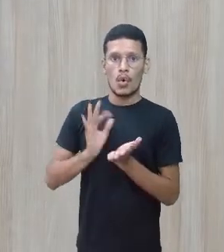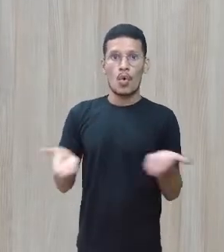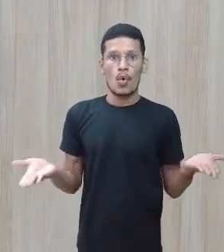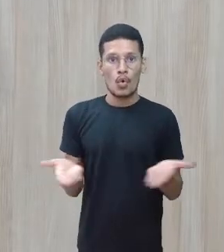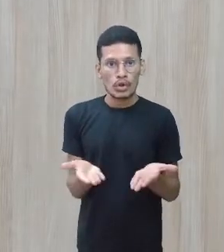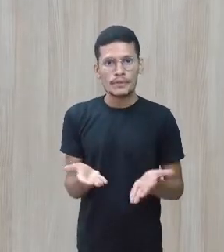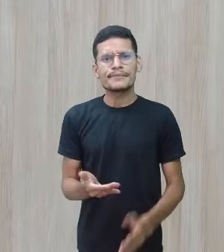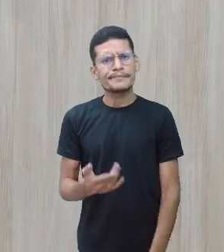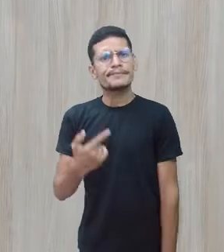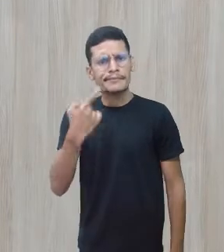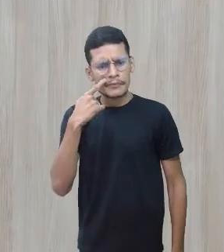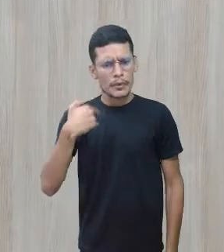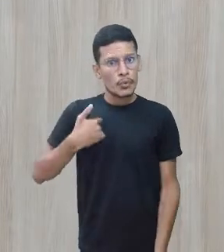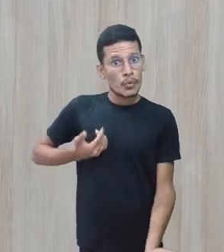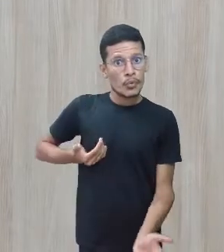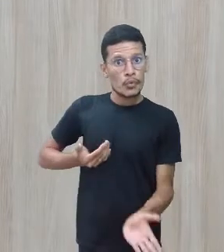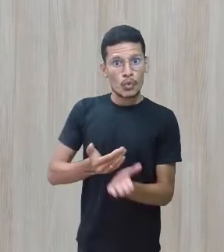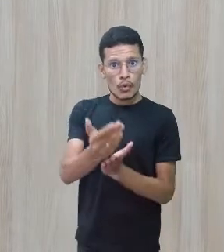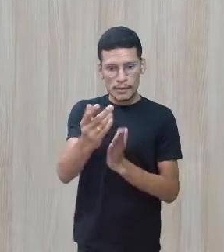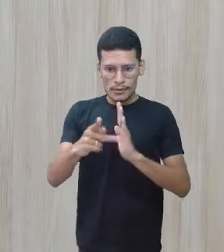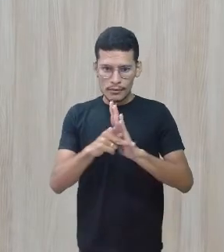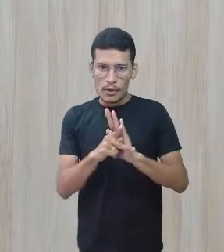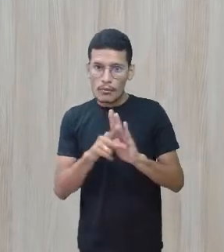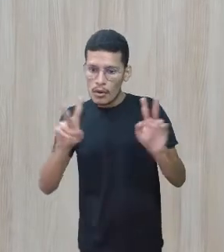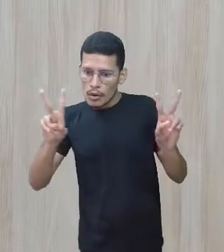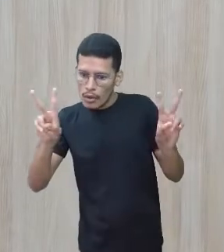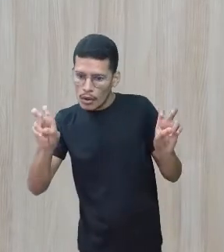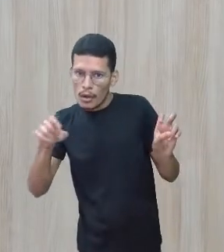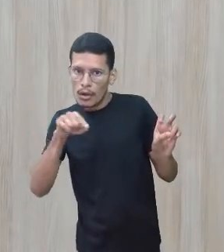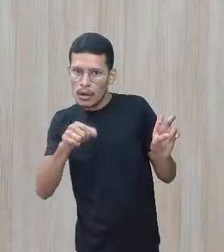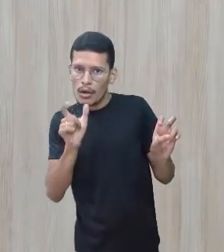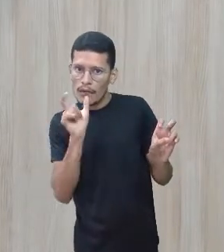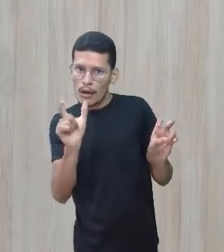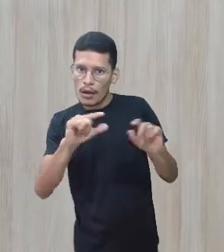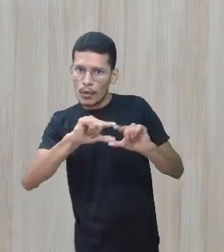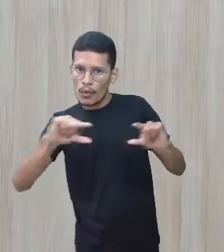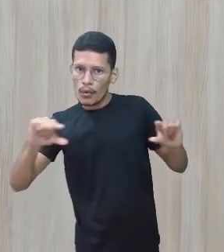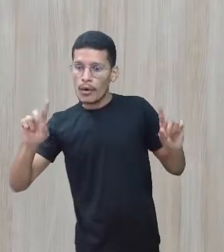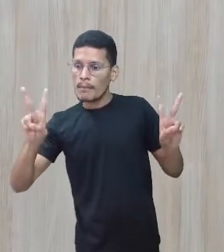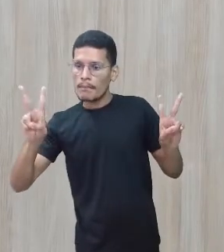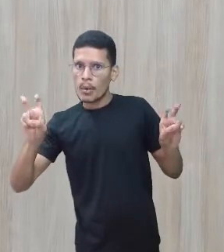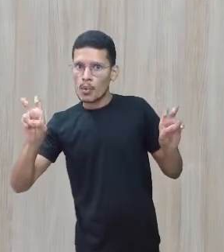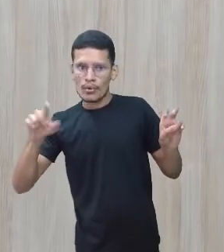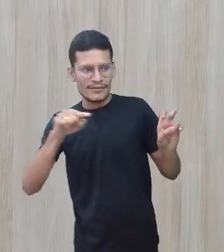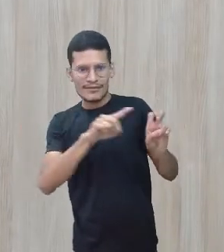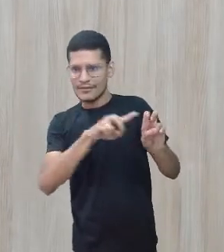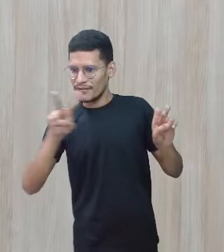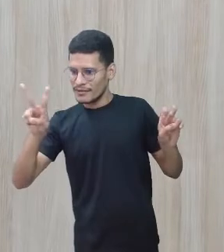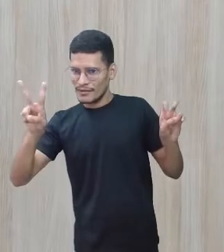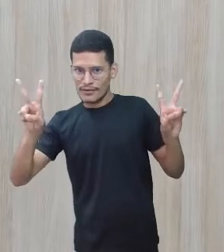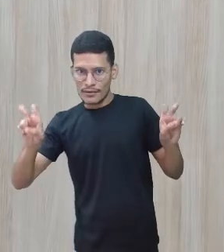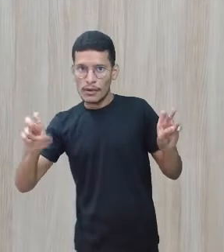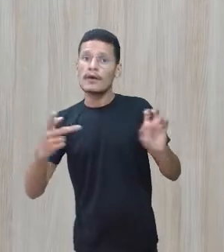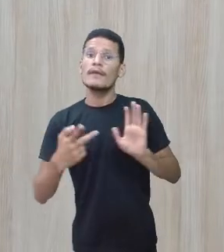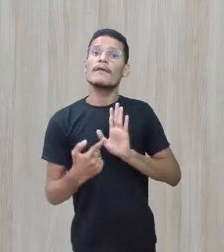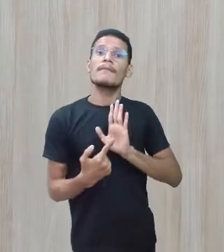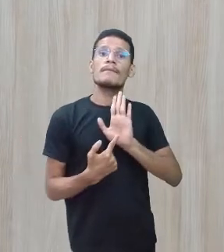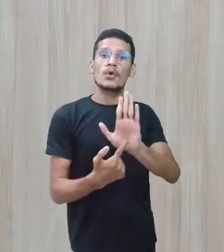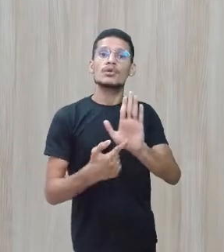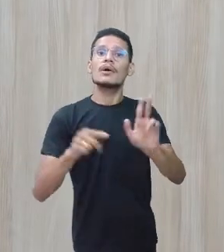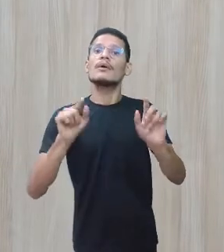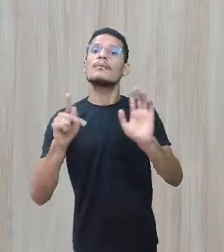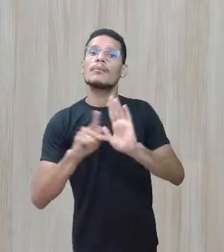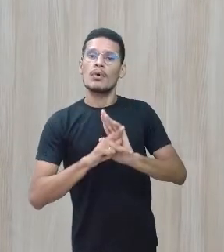Então, eu vou iniciar essa oração do tomarei café hoje com um travessão, para indicar a fala direta de Plínio, que